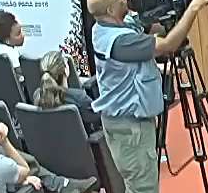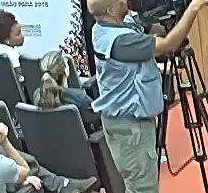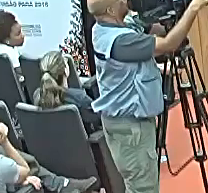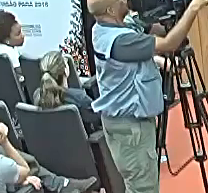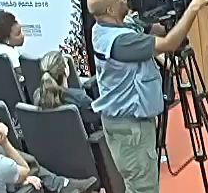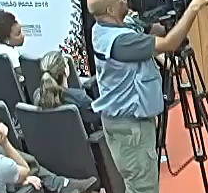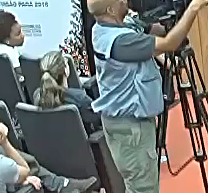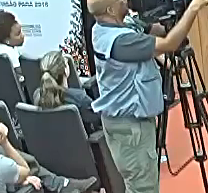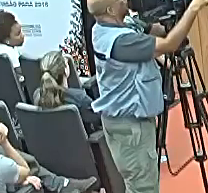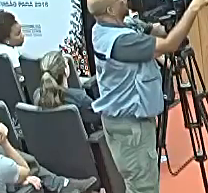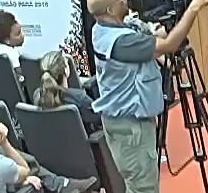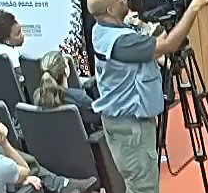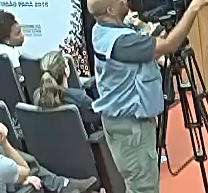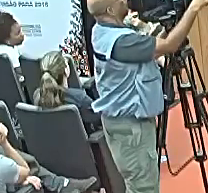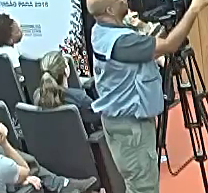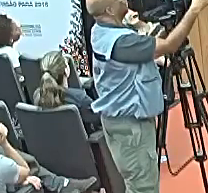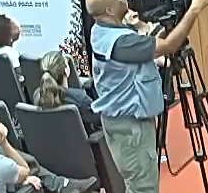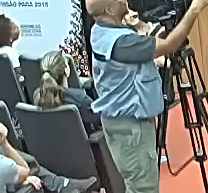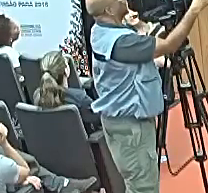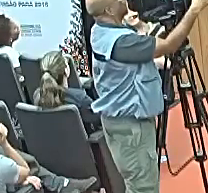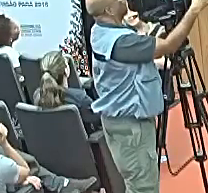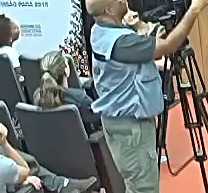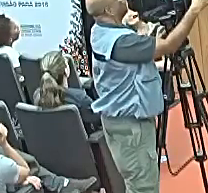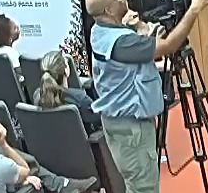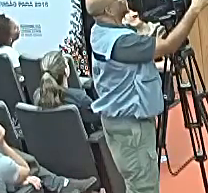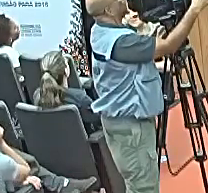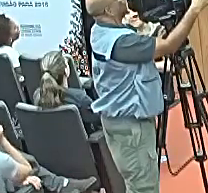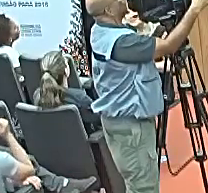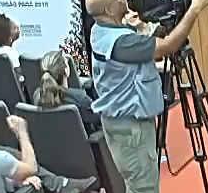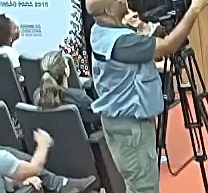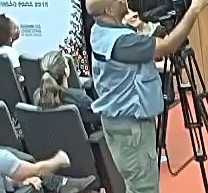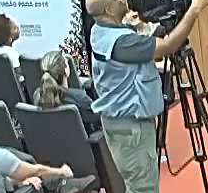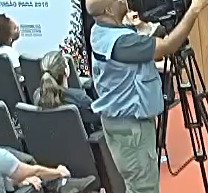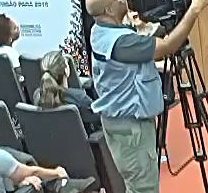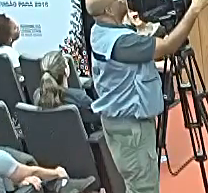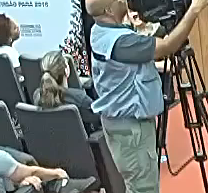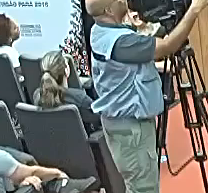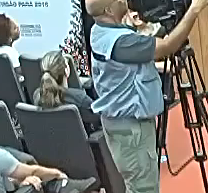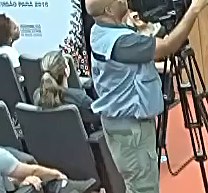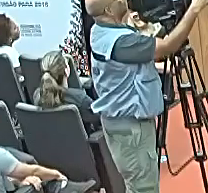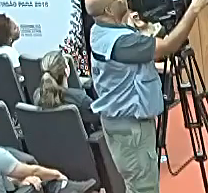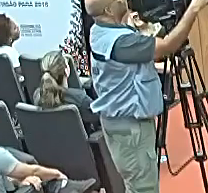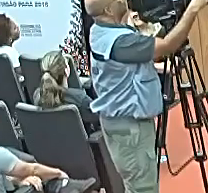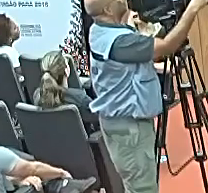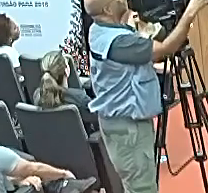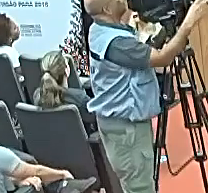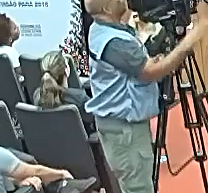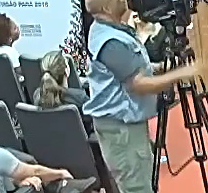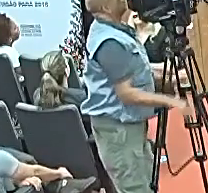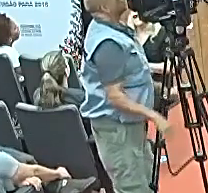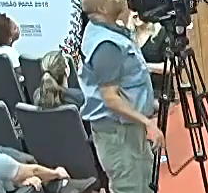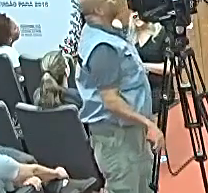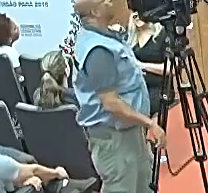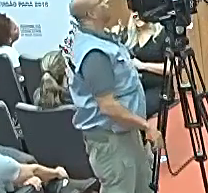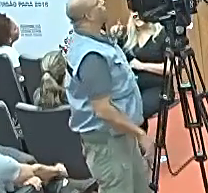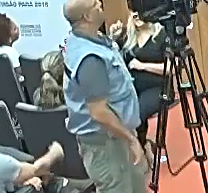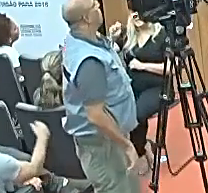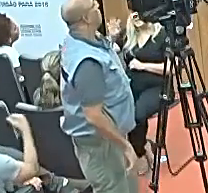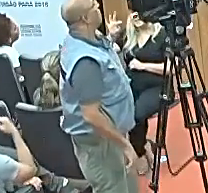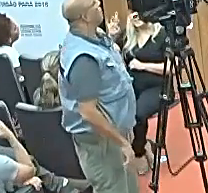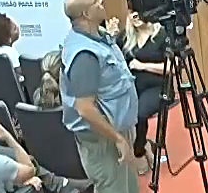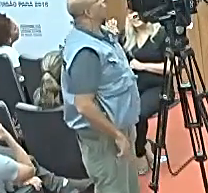leu alguns meses atrás sobre uma experiência realizada é no reino unido em que resolveram questionar a população